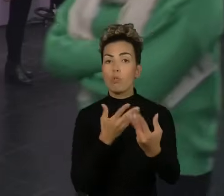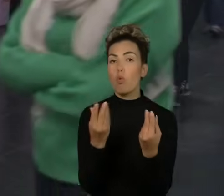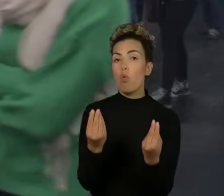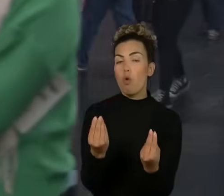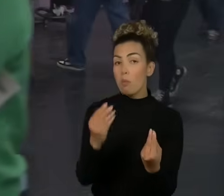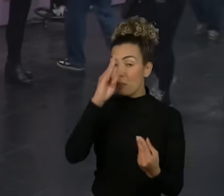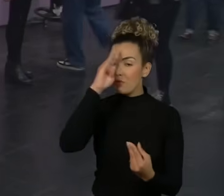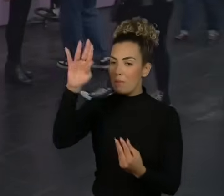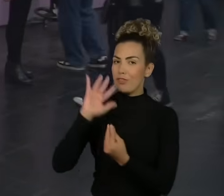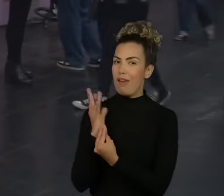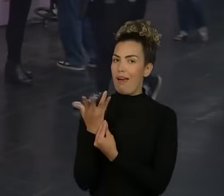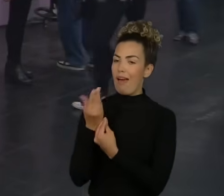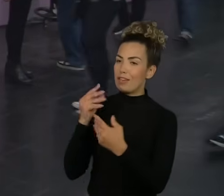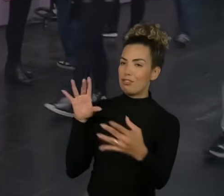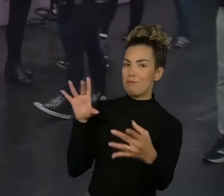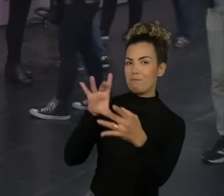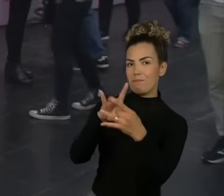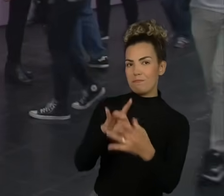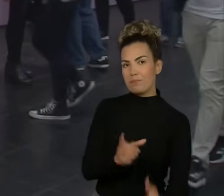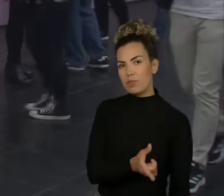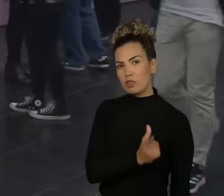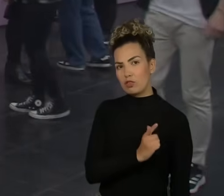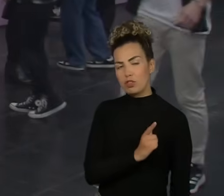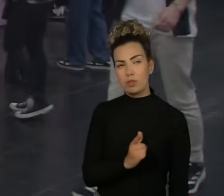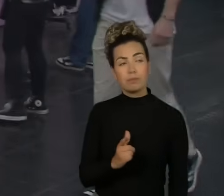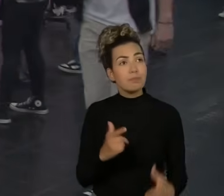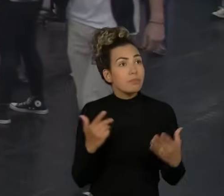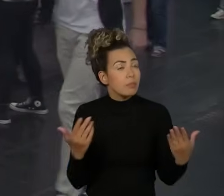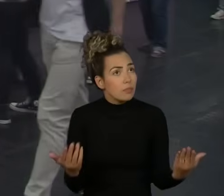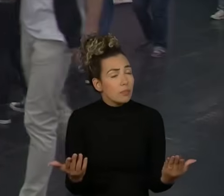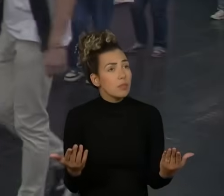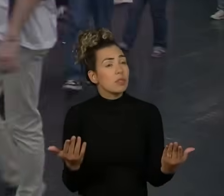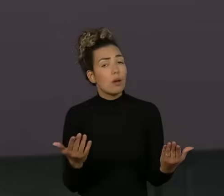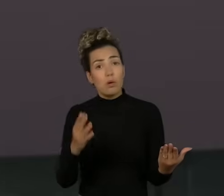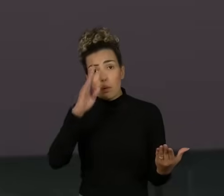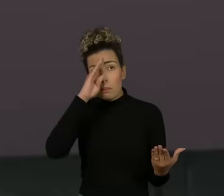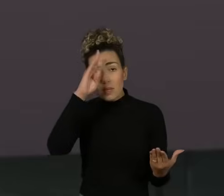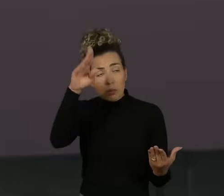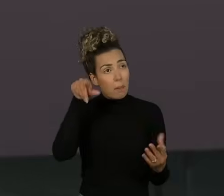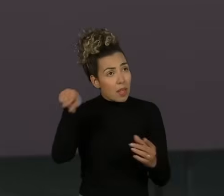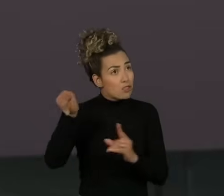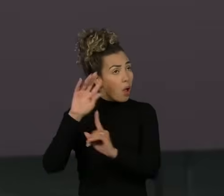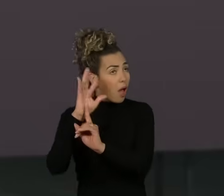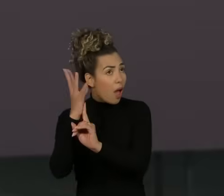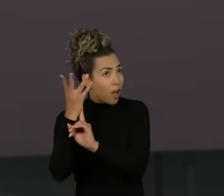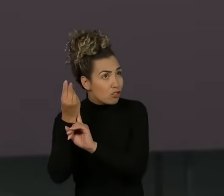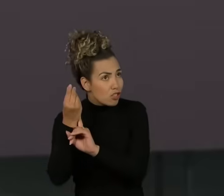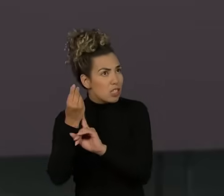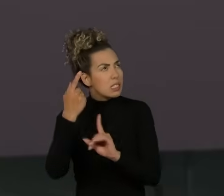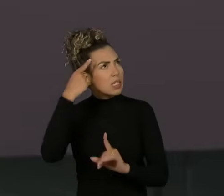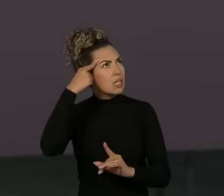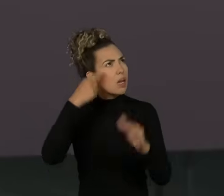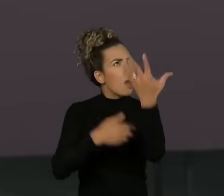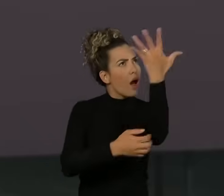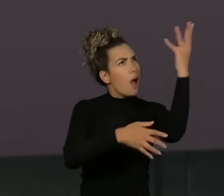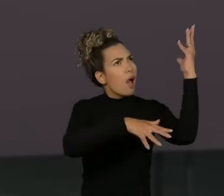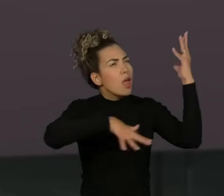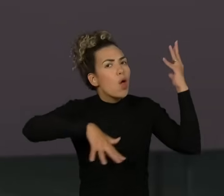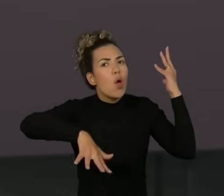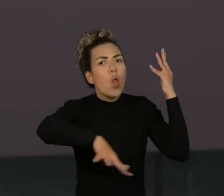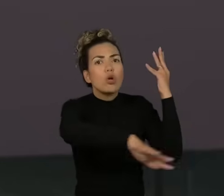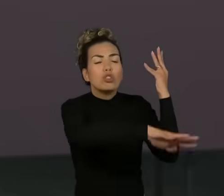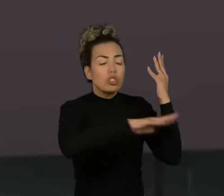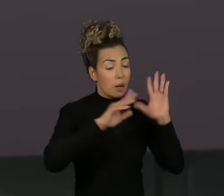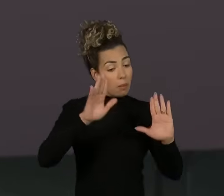práticas artísticas. Então, o encontro do Monet com a ecologia pode fazer o público pensar não só sobre a obra do